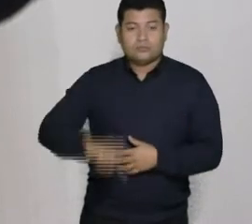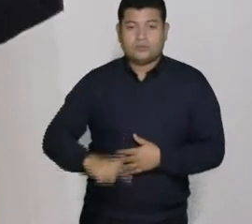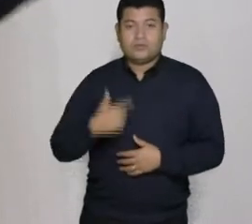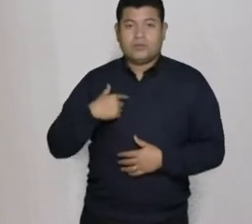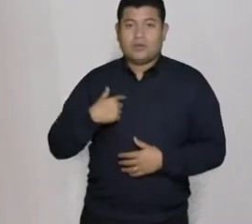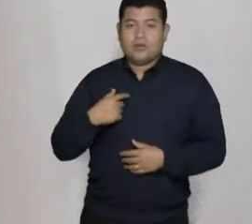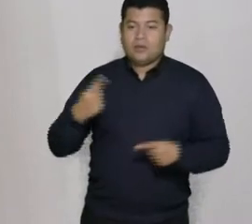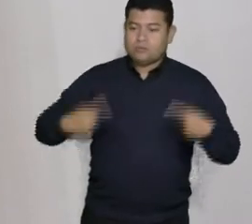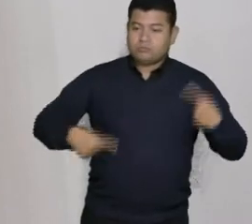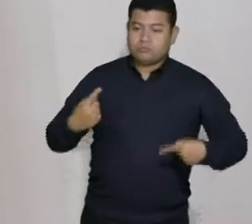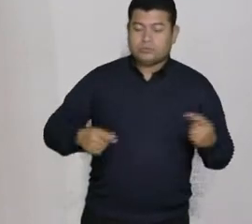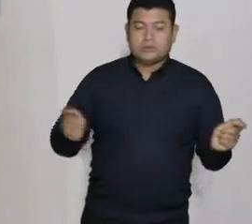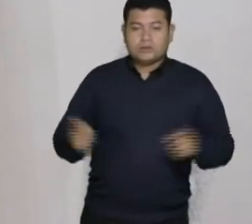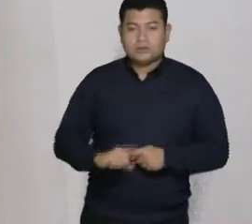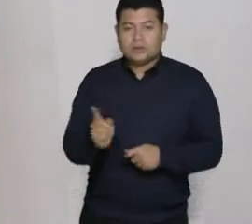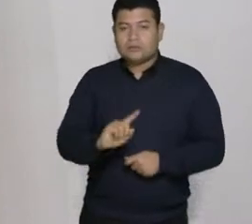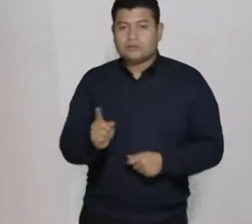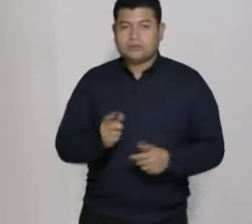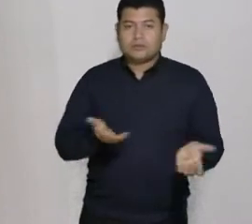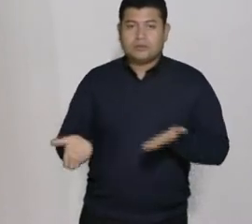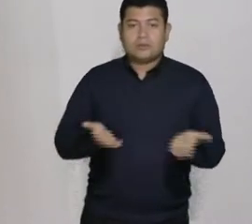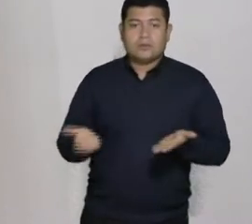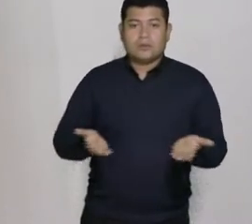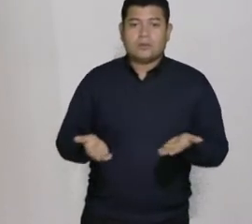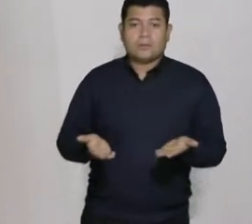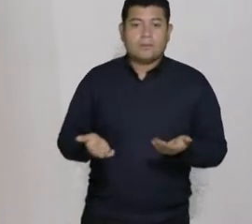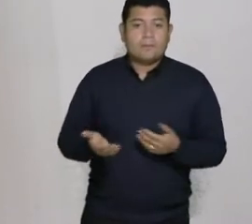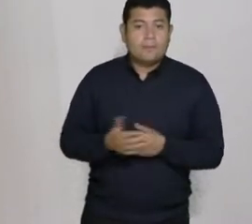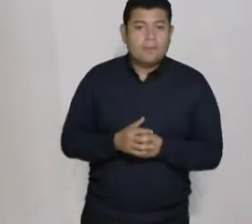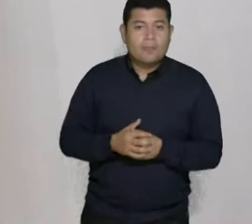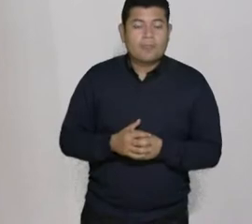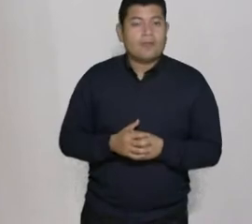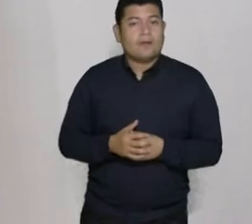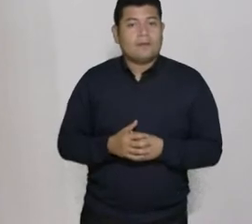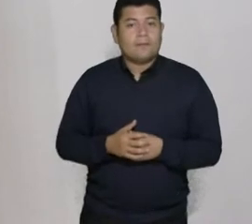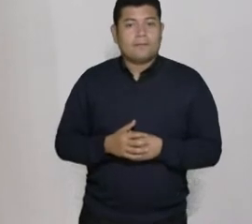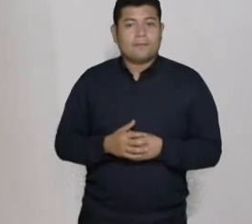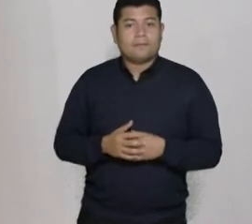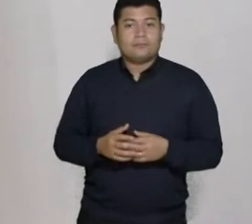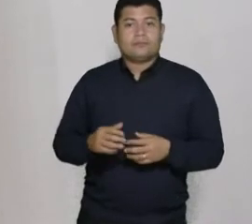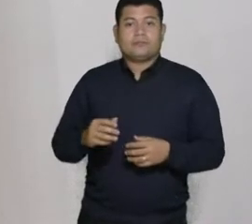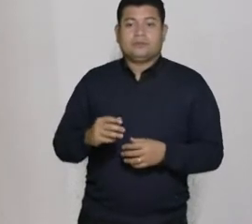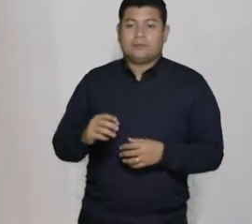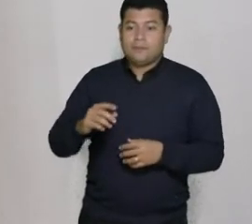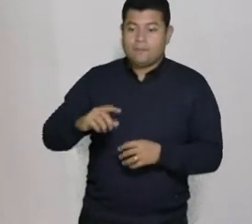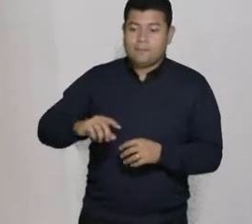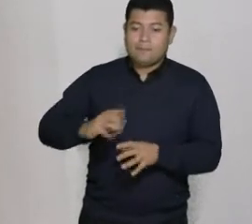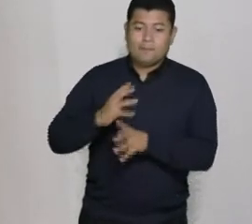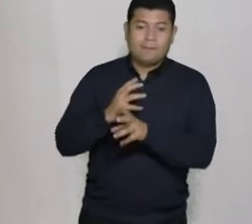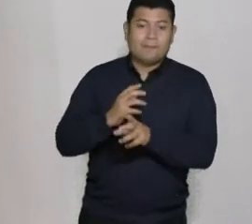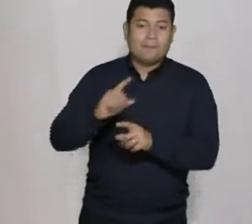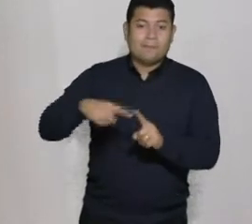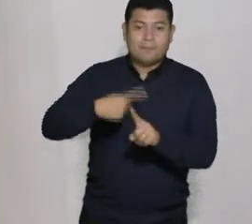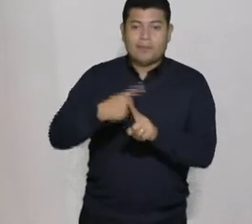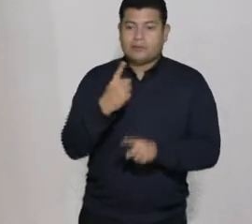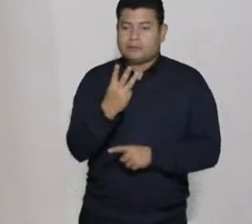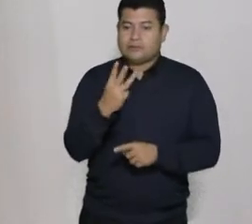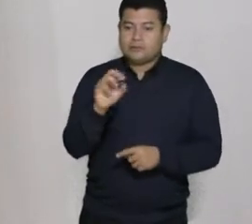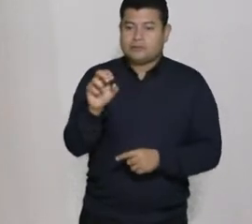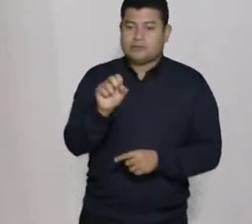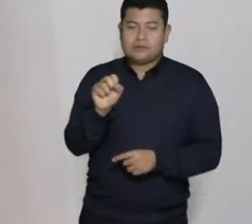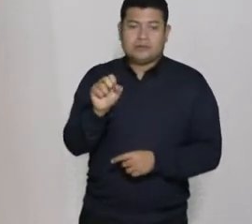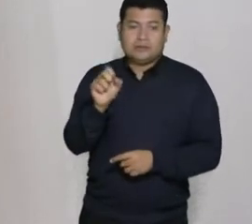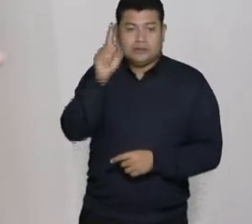podiam não fazer a licitação daquele tipo daquele jeito mais 30 dias de debate E aí quando a